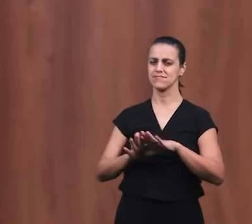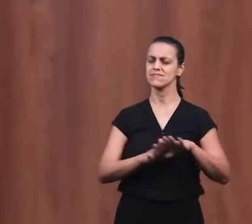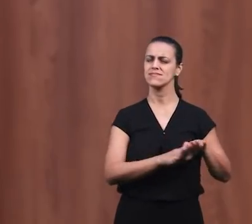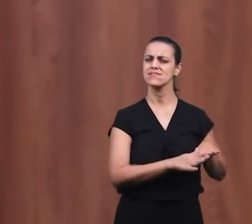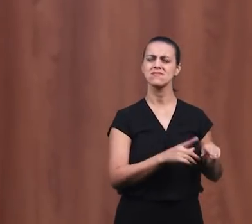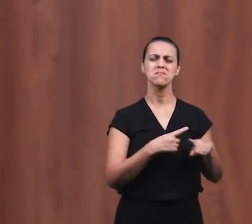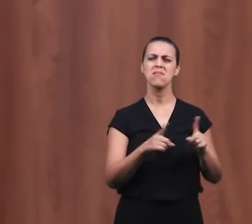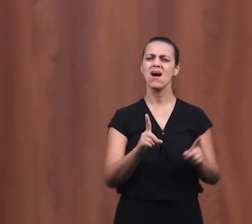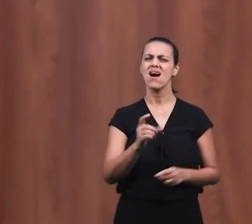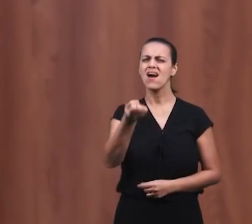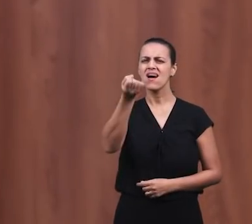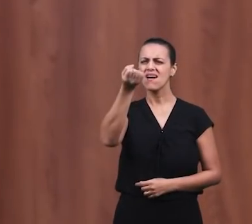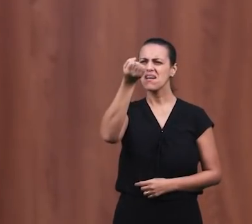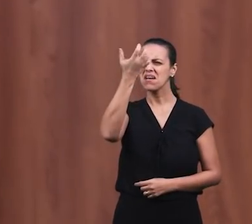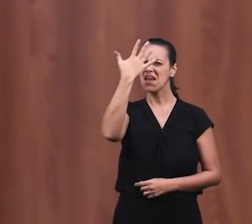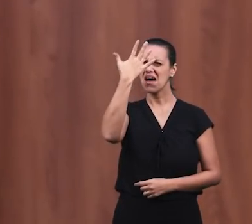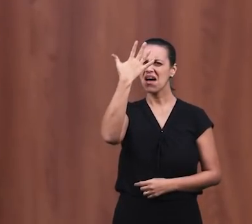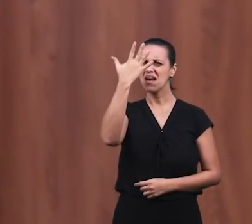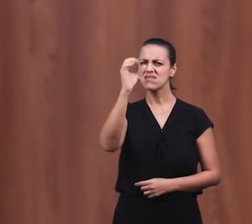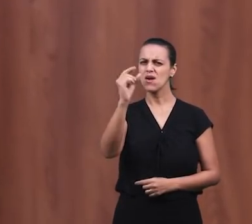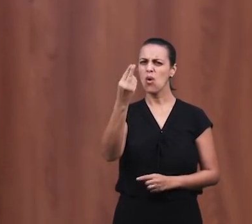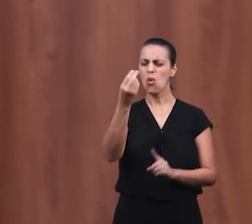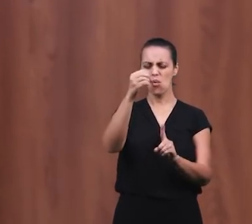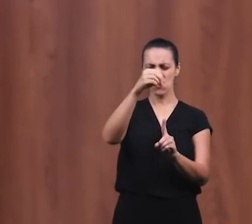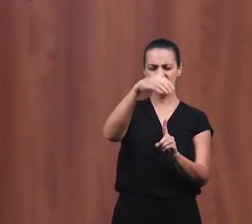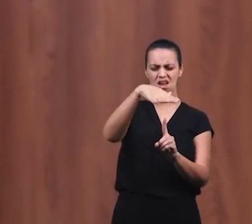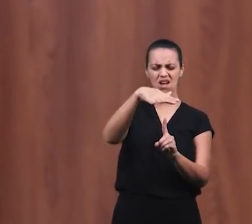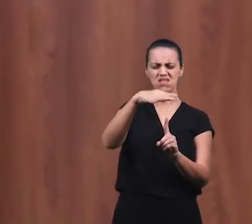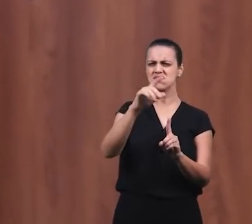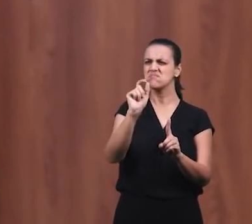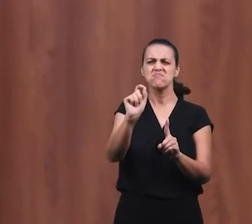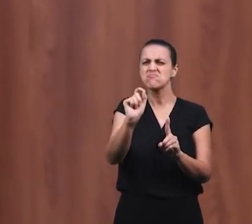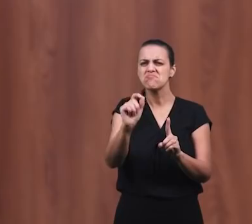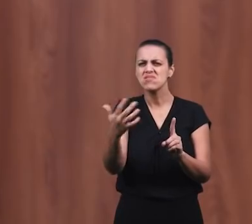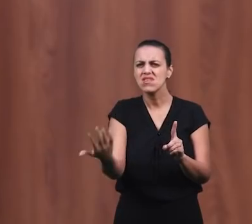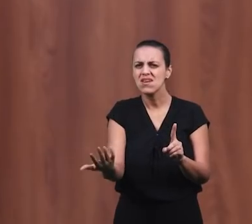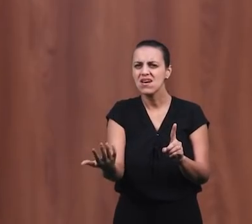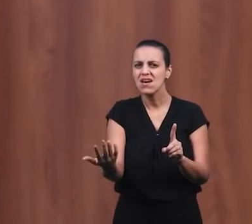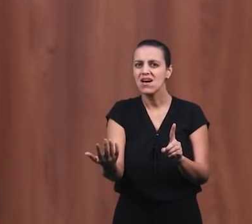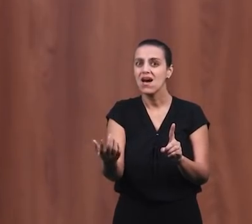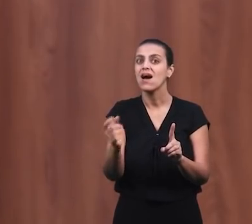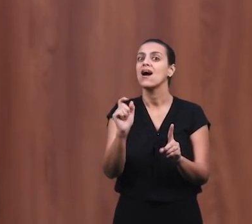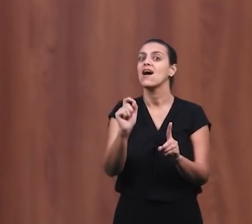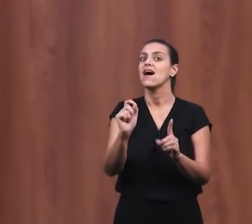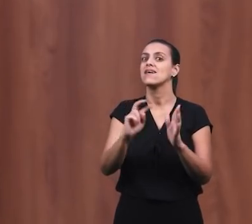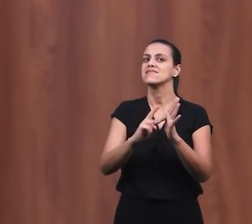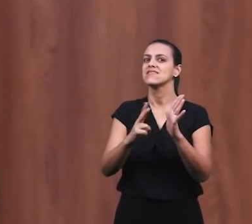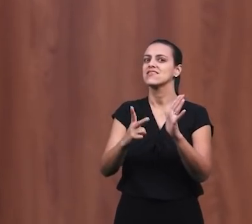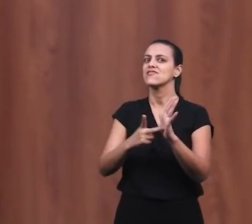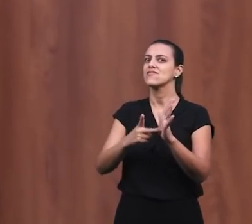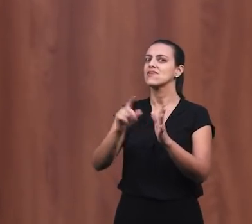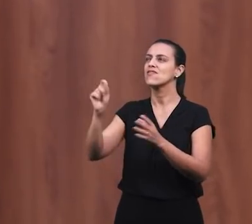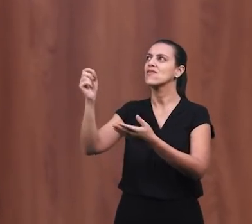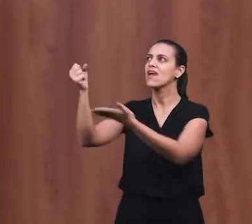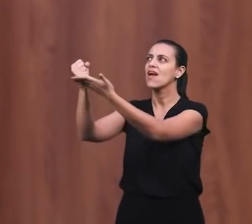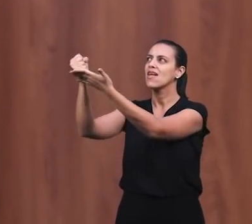Mas o que é graça? Graça é um favor que nós temos, mas